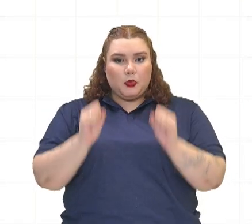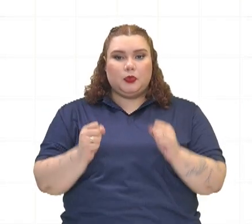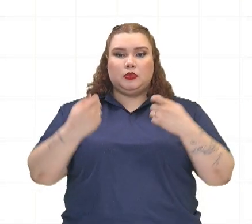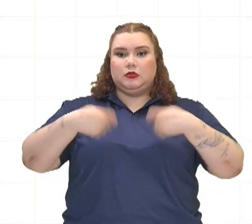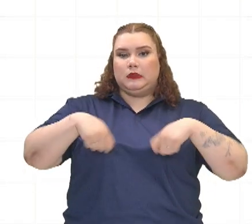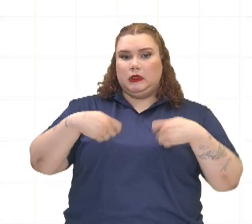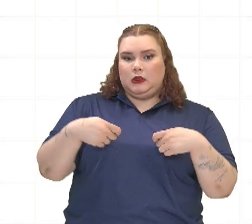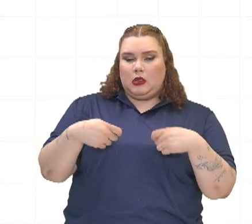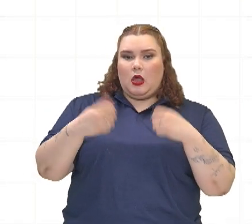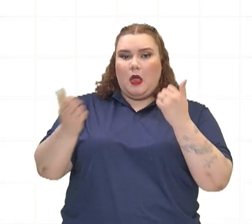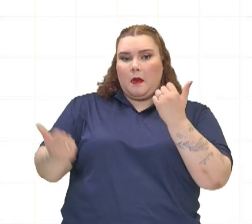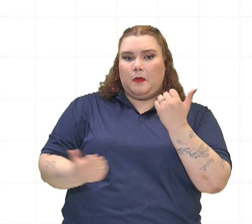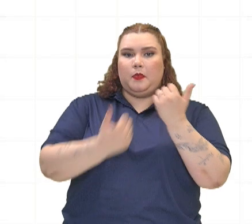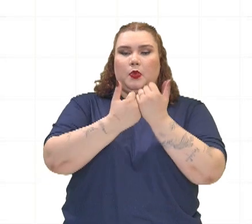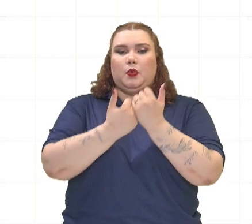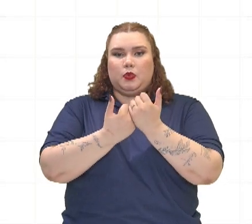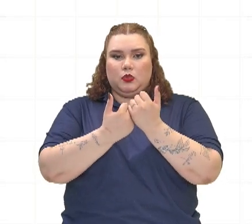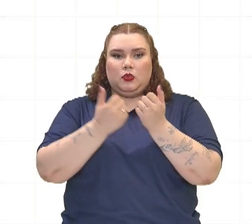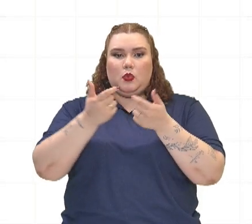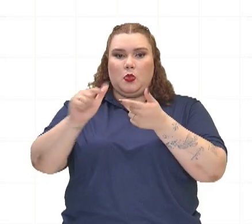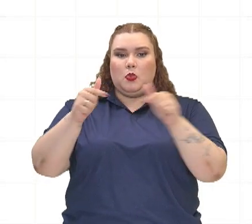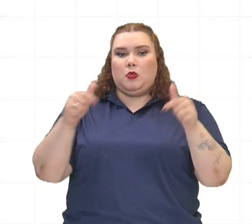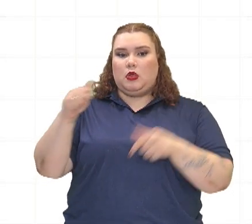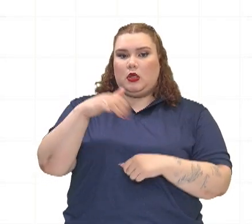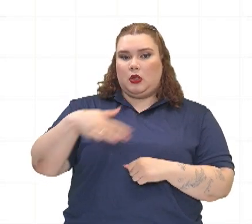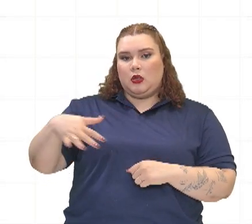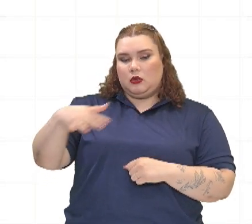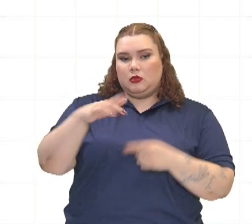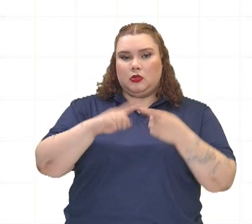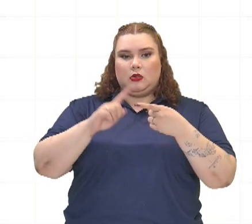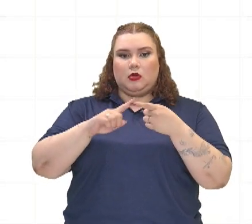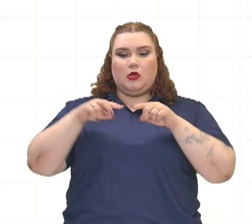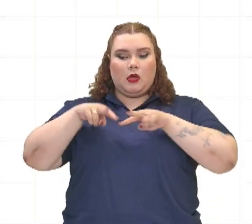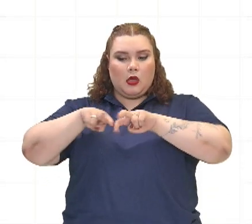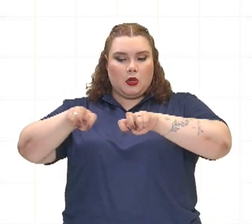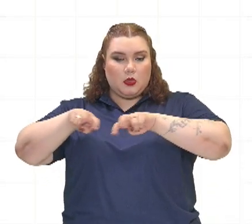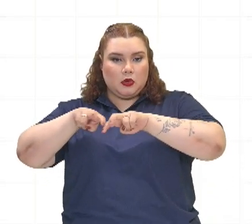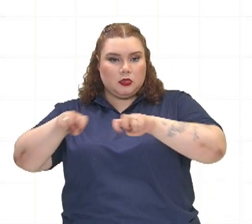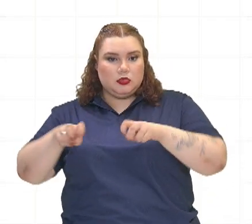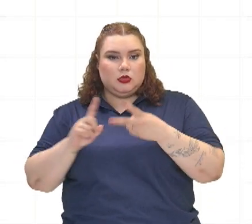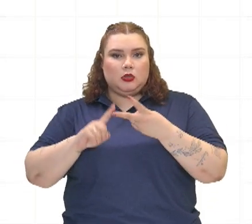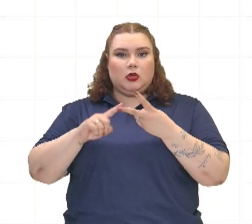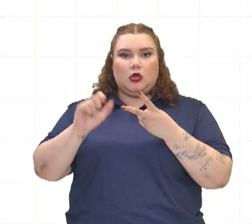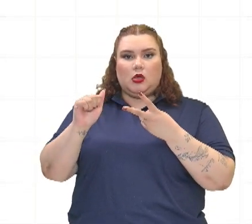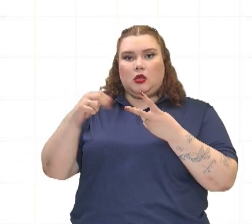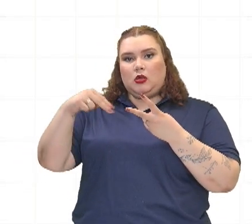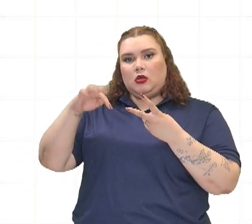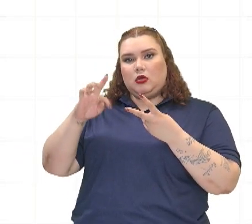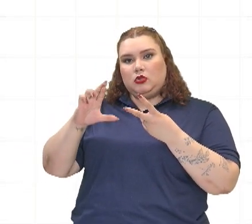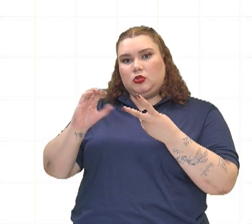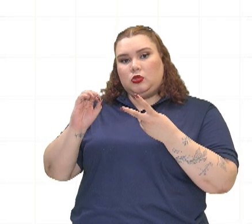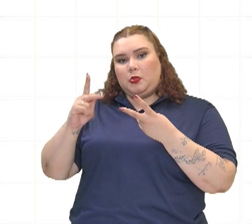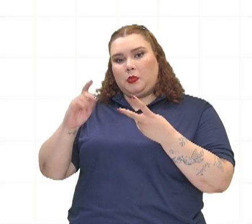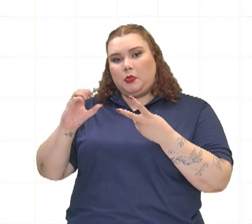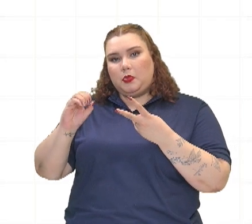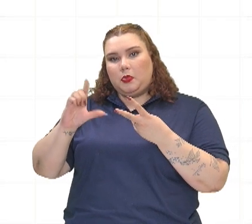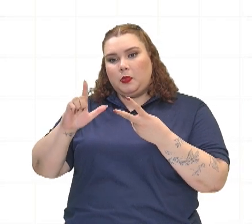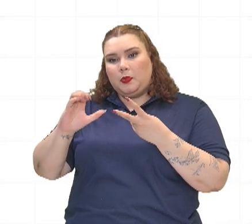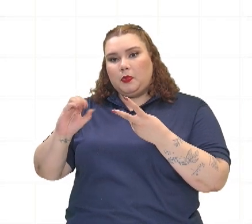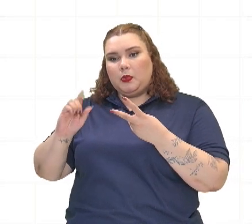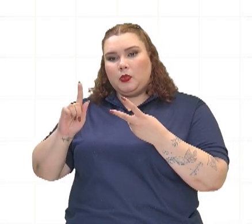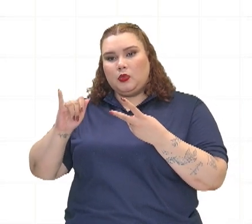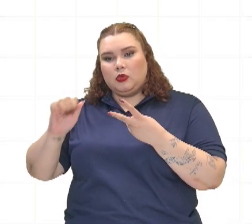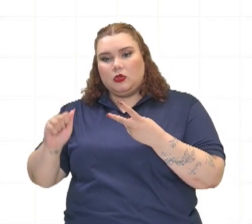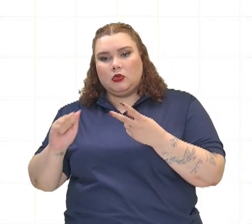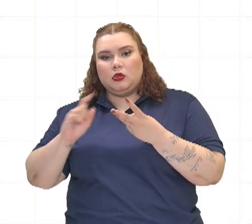precisar da ajuda de diferentes áreas: arqueologia, antropologia, geografia e